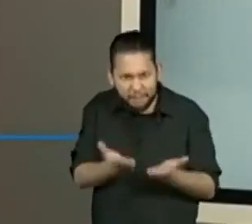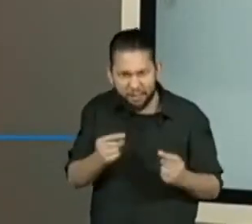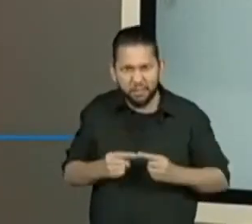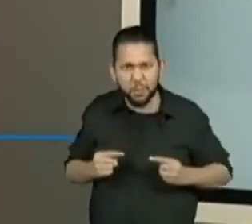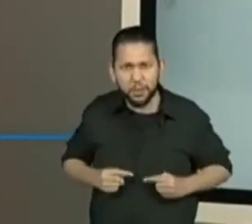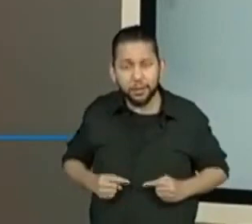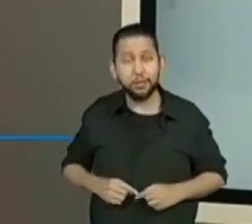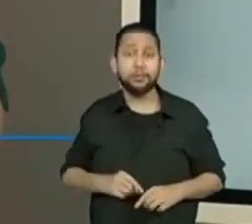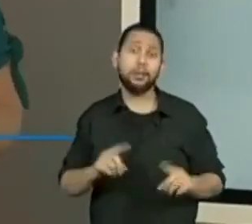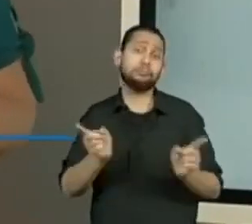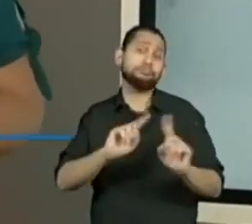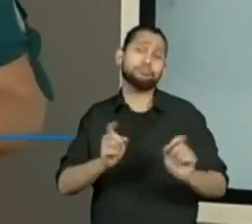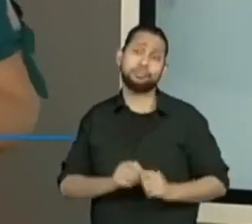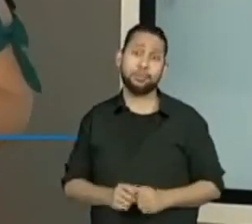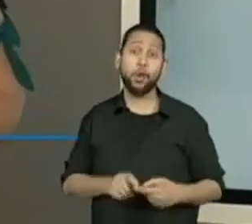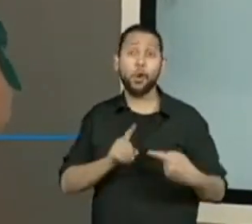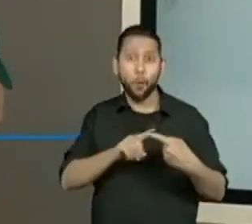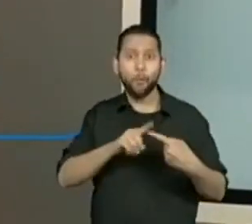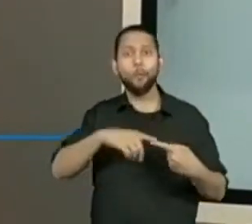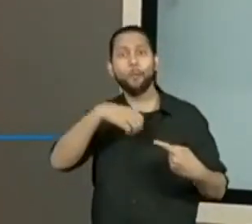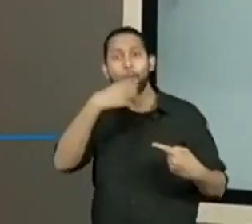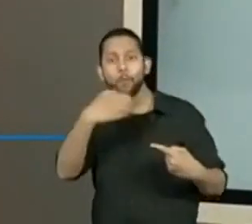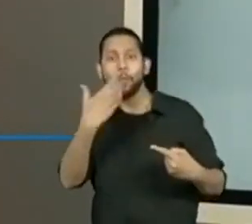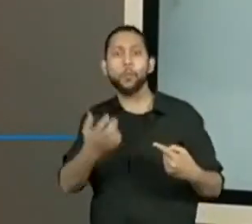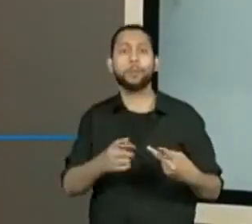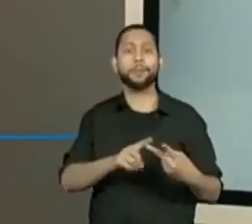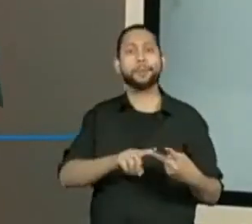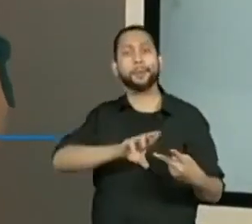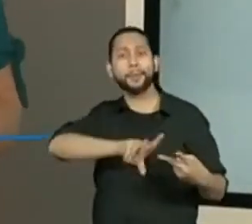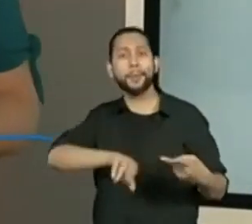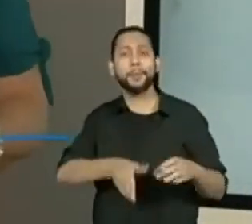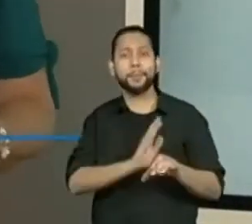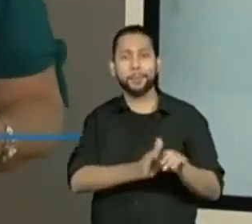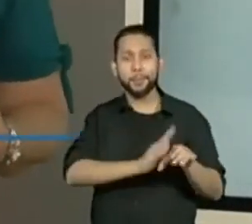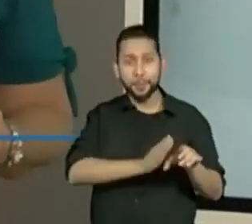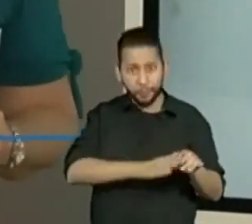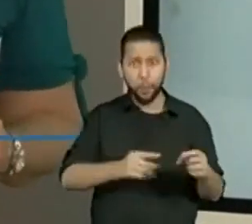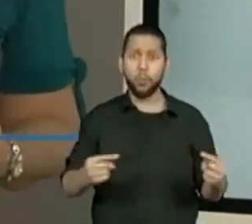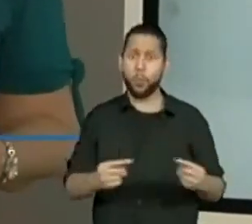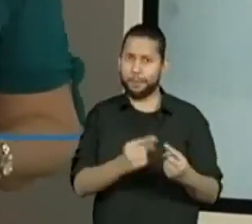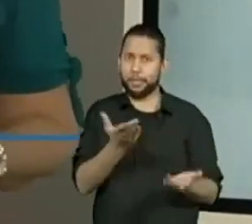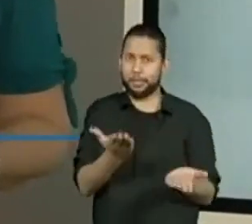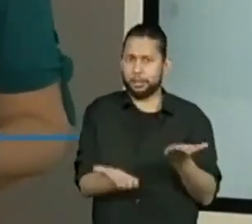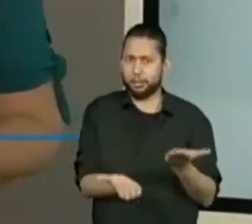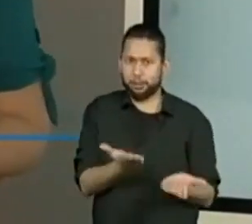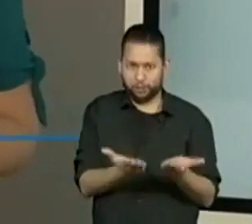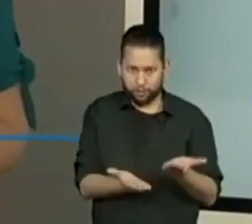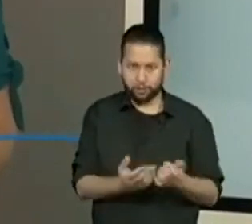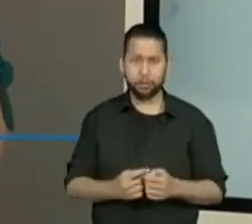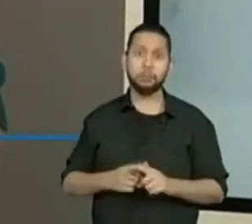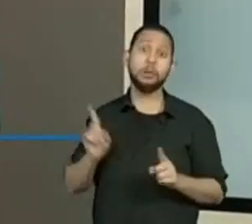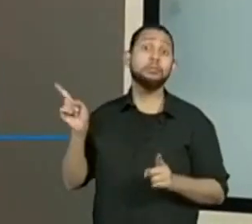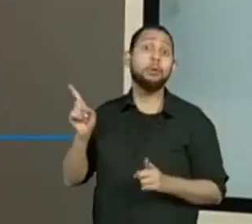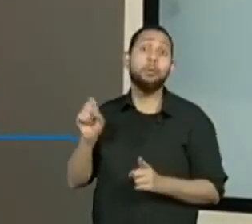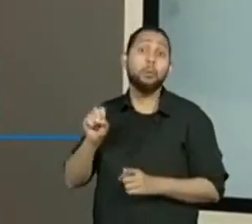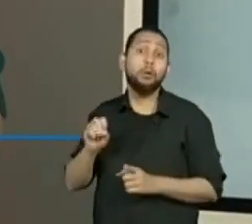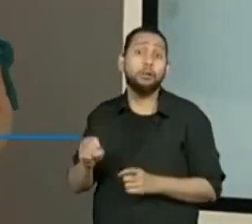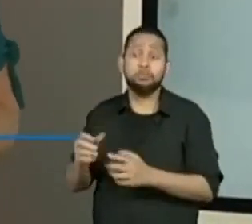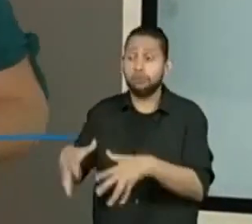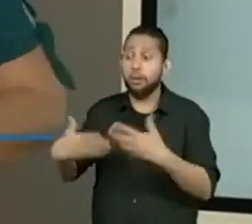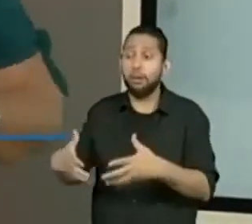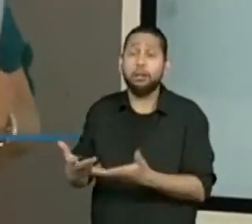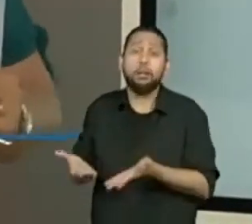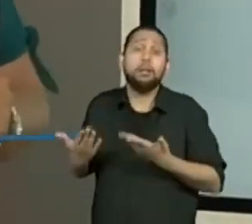difícil né gente Geralmente as frutas os legumes são vendidos por quilo e hoje a gente vai falar de uma Quitanda